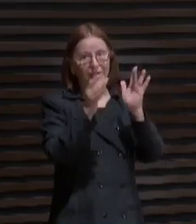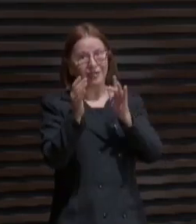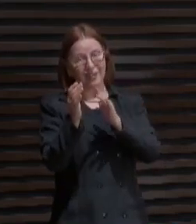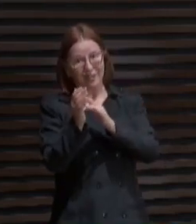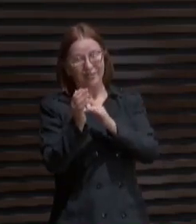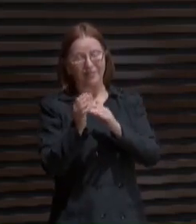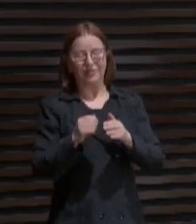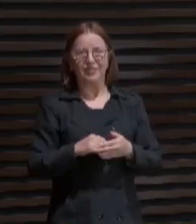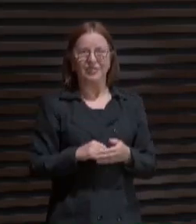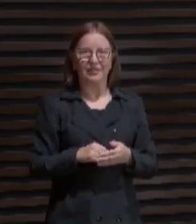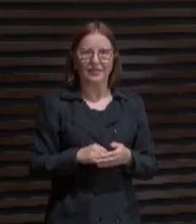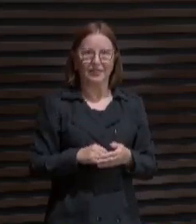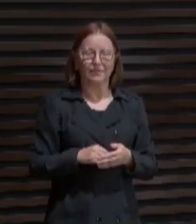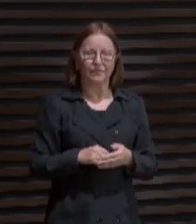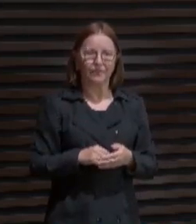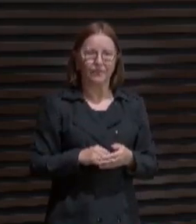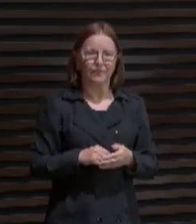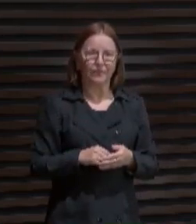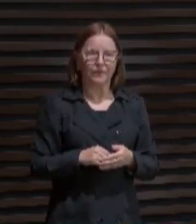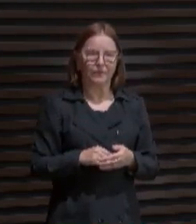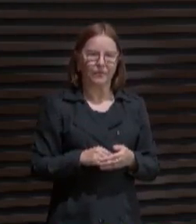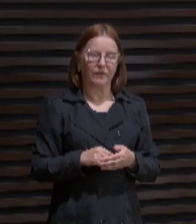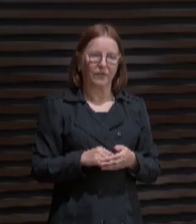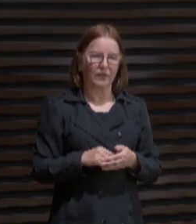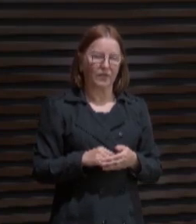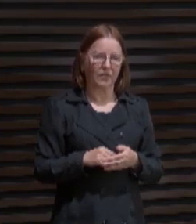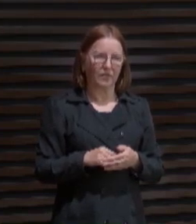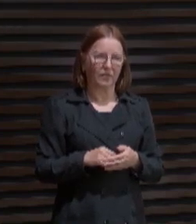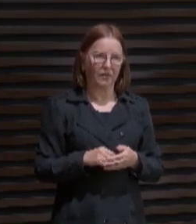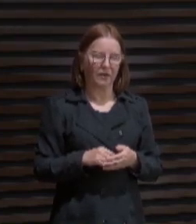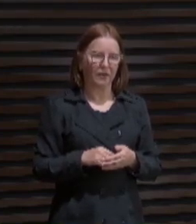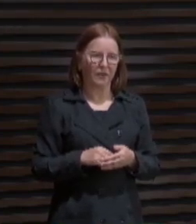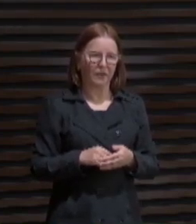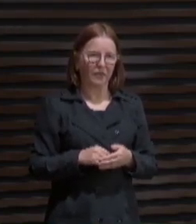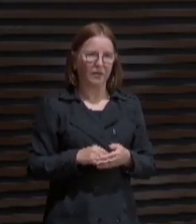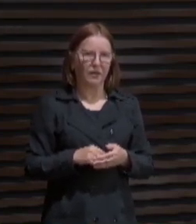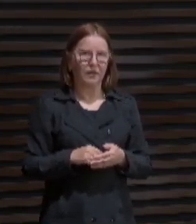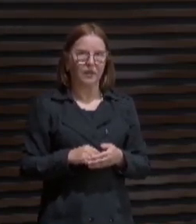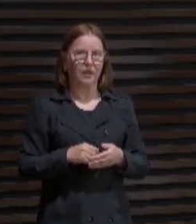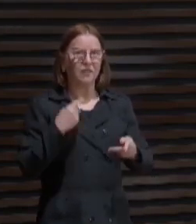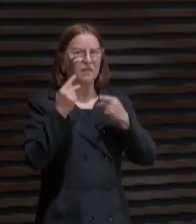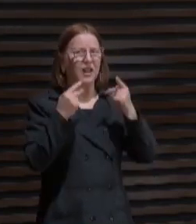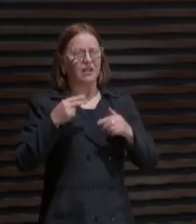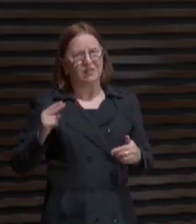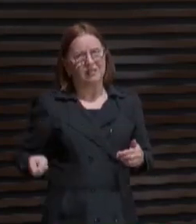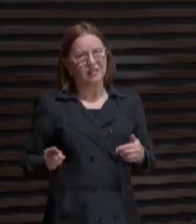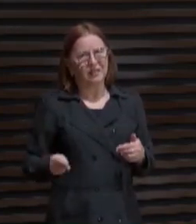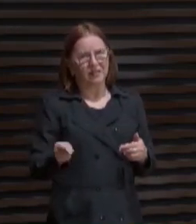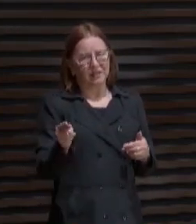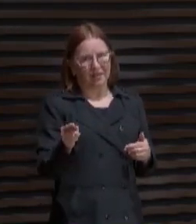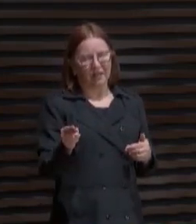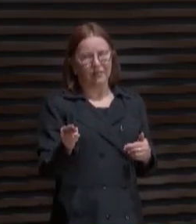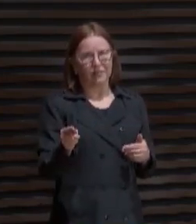1 e 2, e os milagres é isso, aponta para nós a eternidade, o